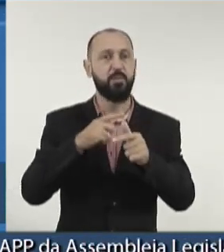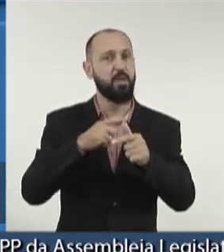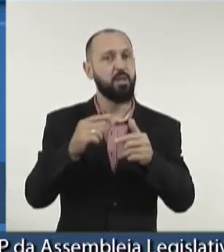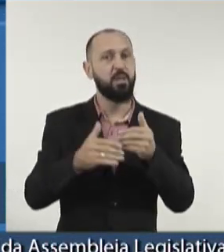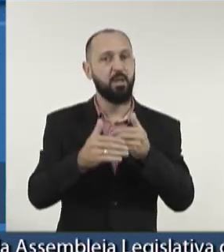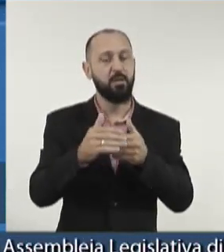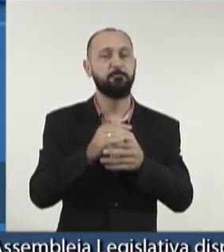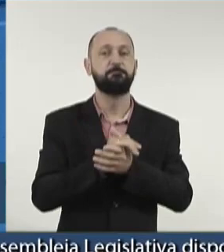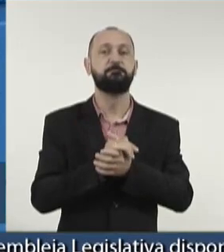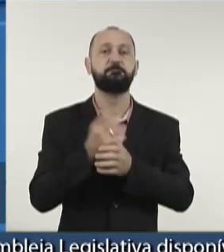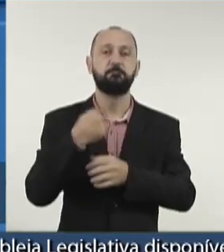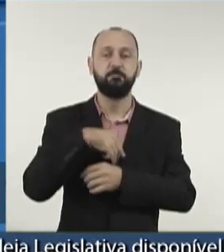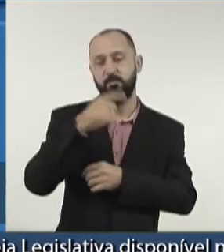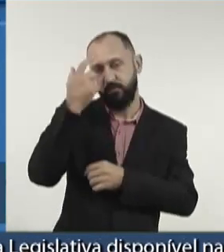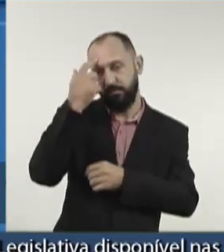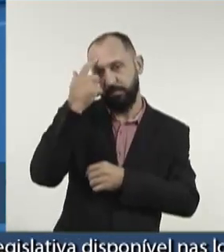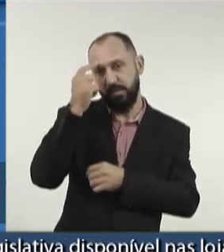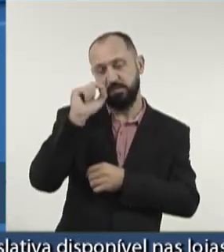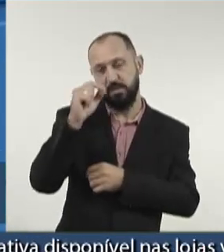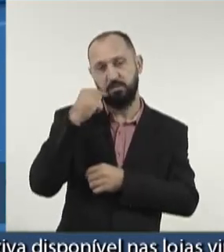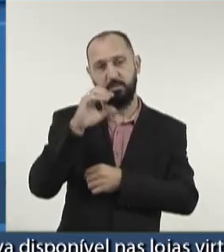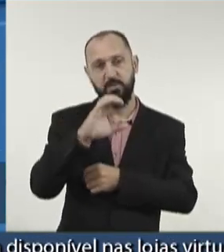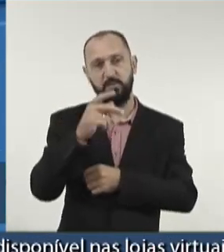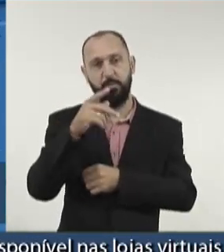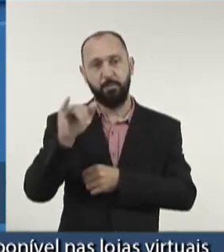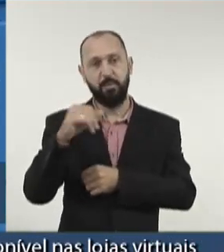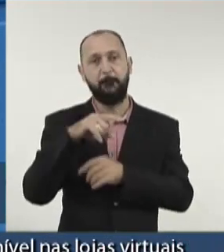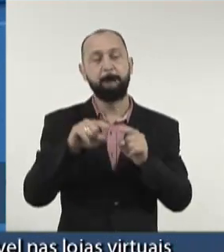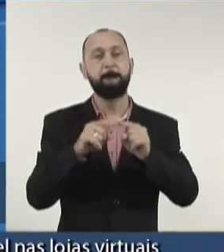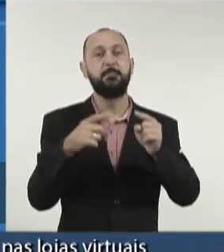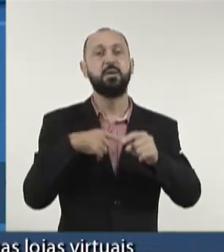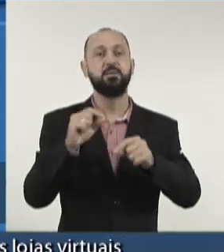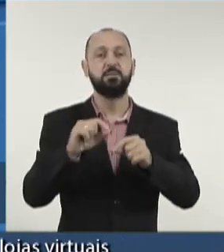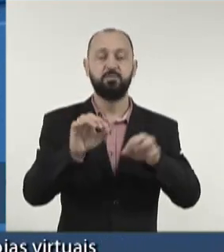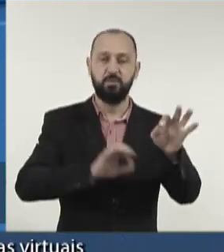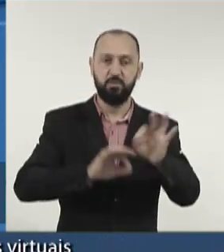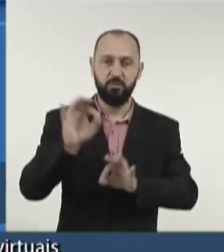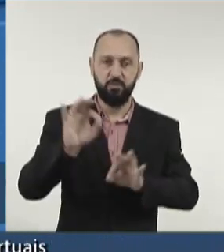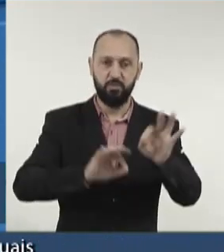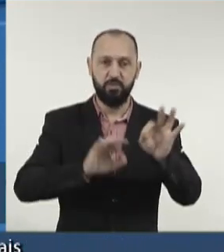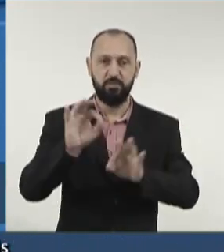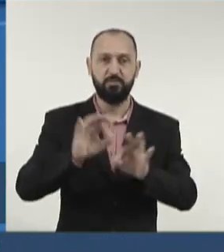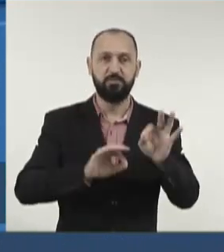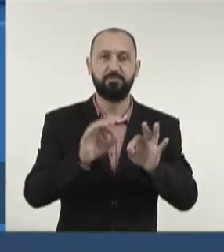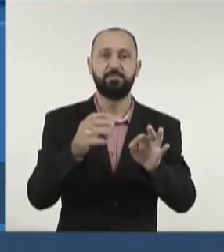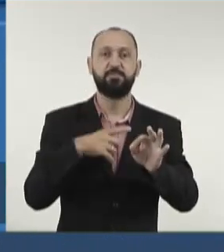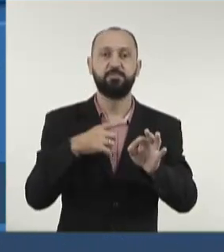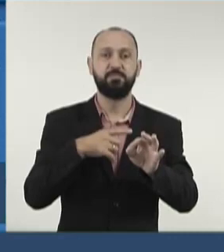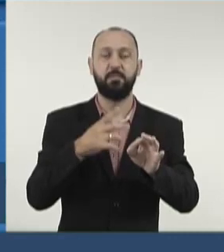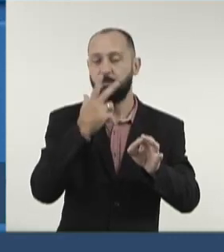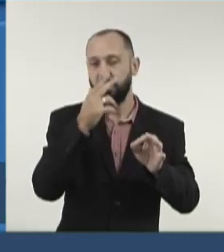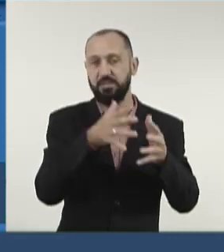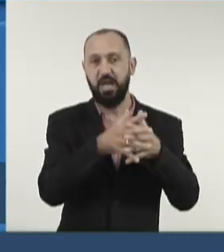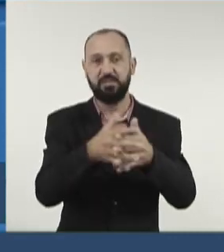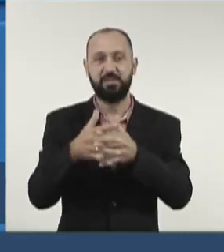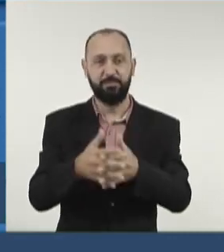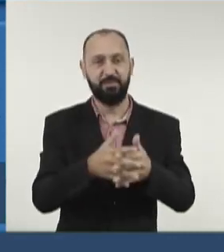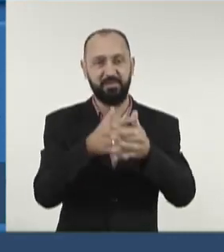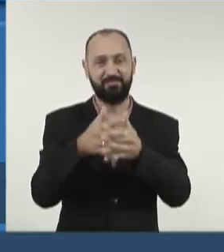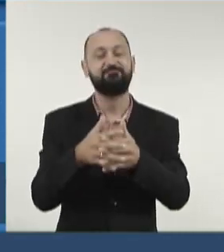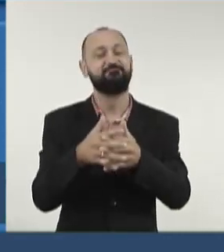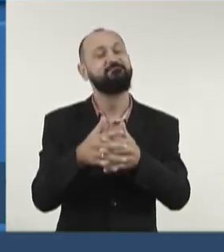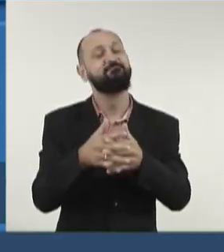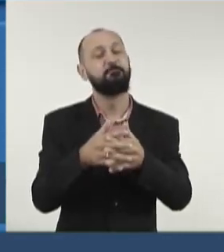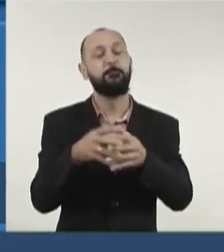gente iria pensar numa CPI. Mas a narrativa ela foi construída de forma atrapalhada, e